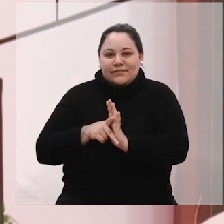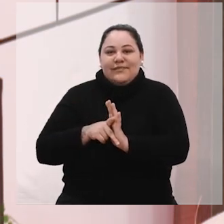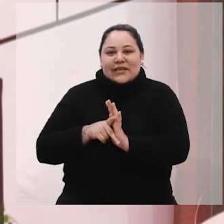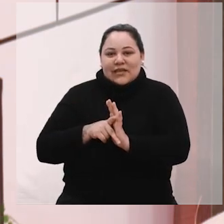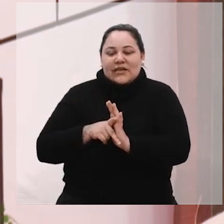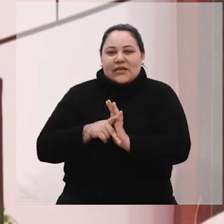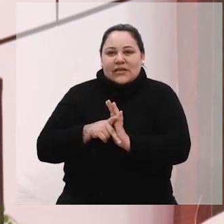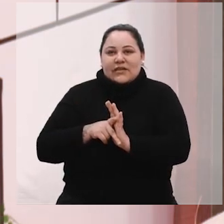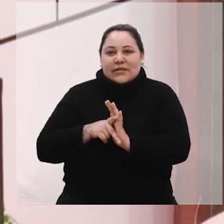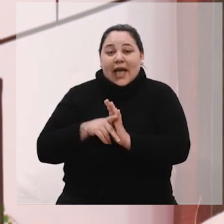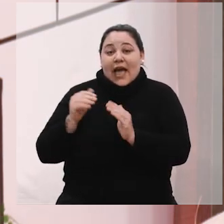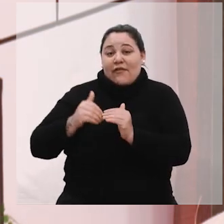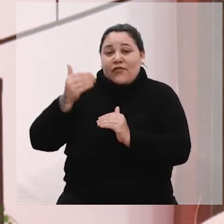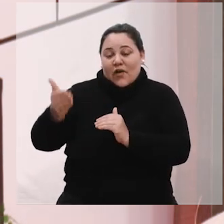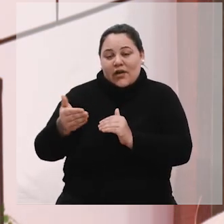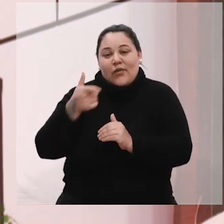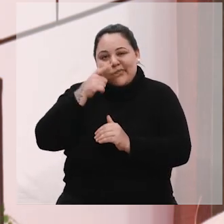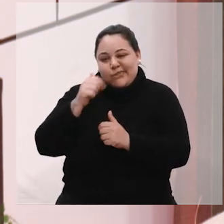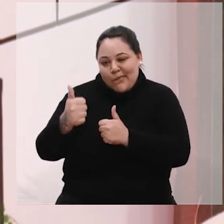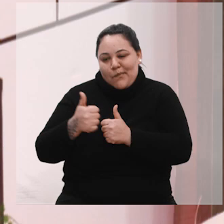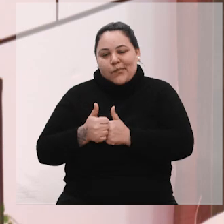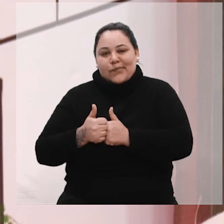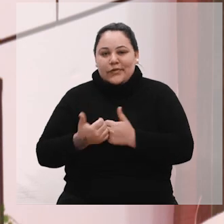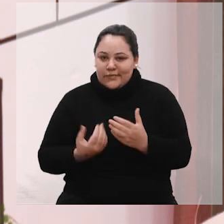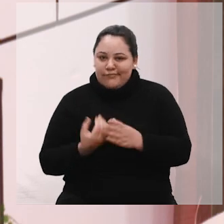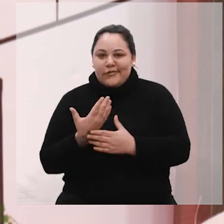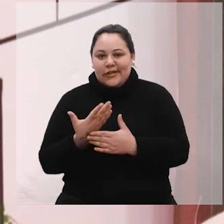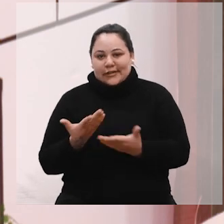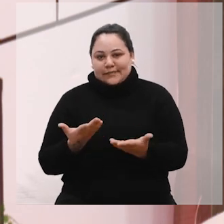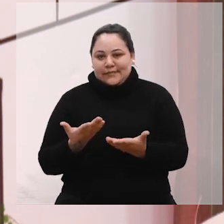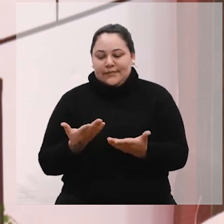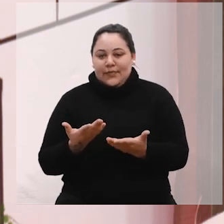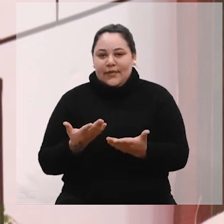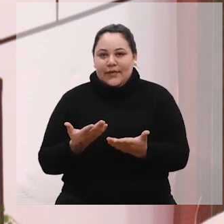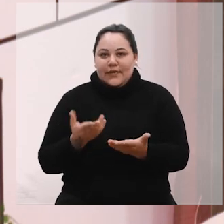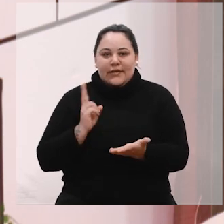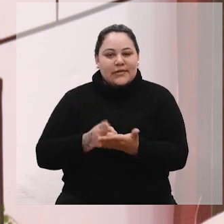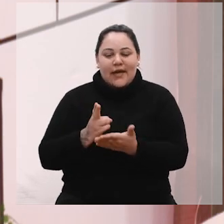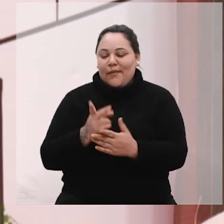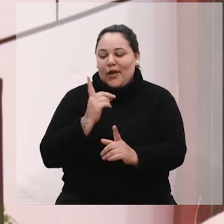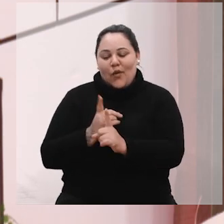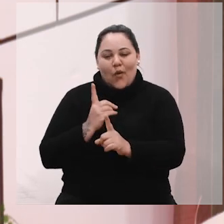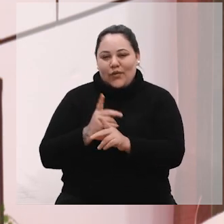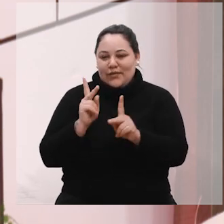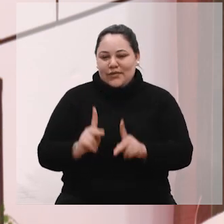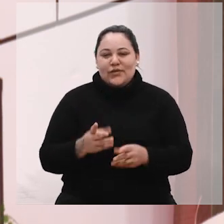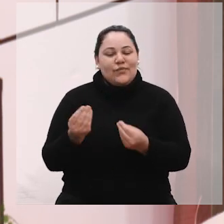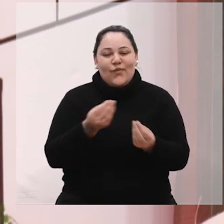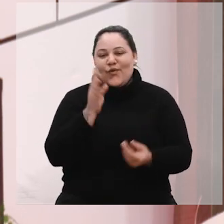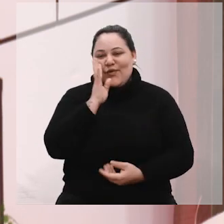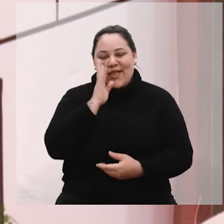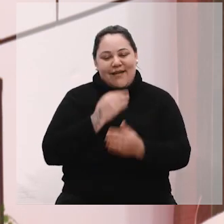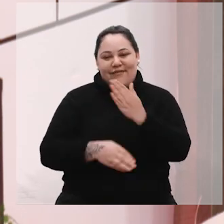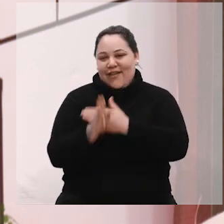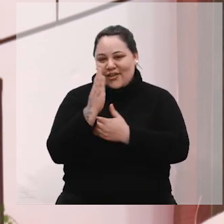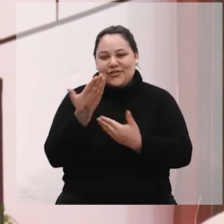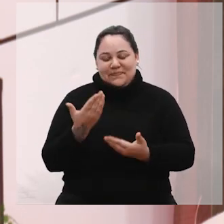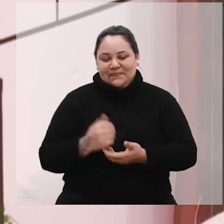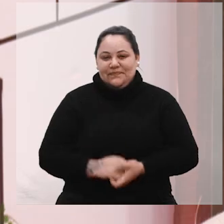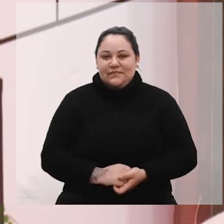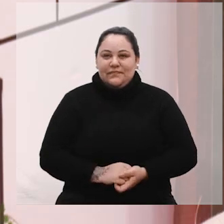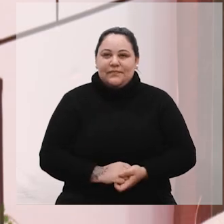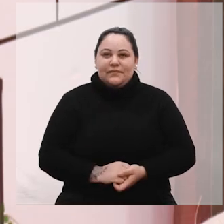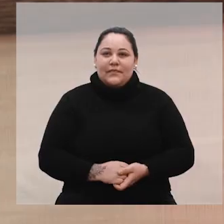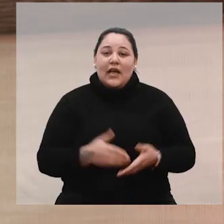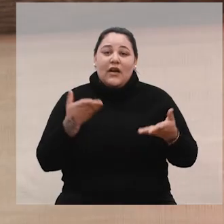cultura similar e acabam se encontrando fora, acaba aproximando mais. E acaba sempre encontrando pessoas muito legais quando se